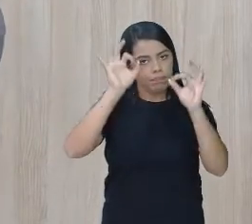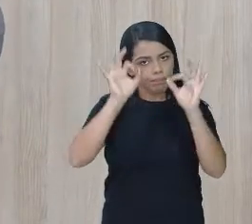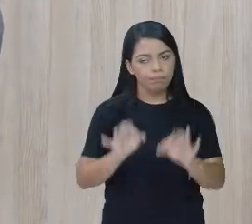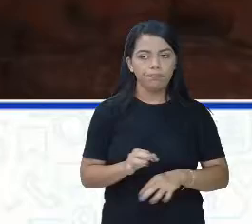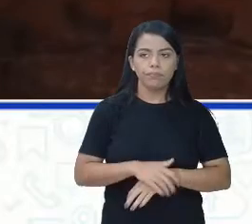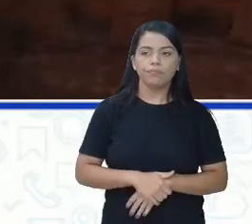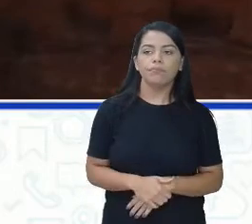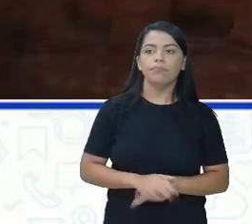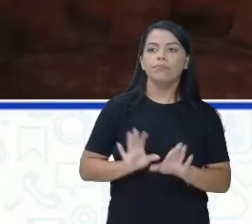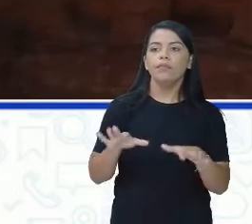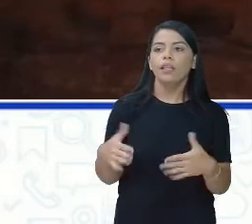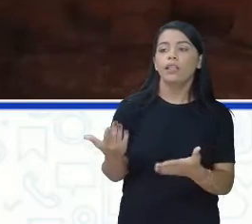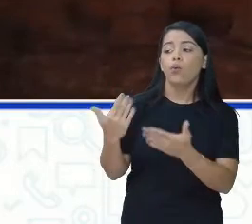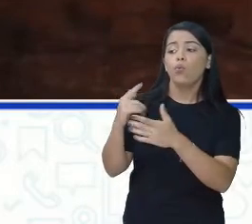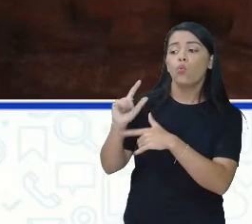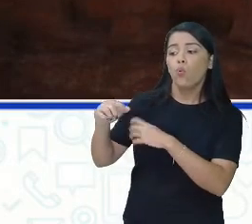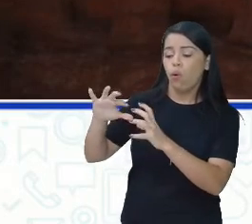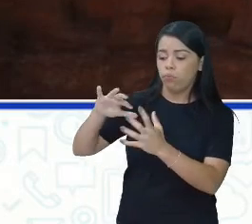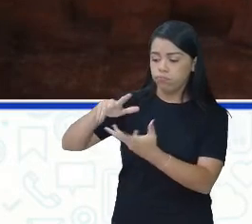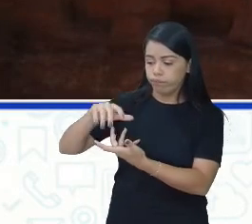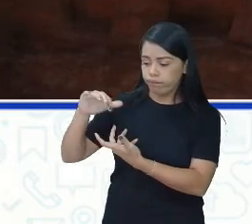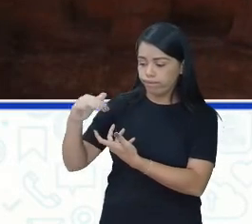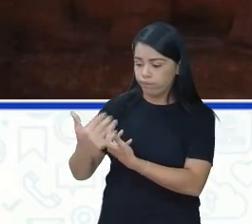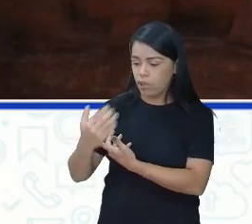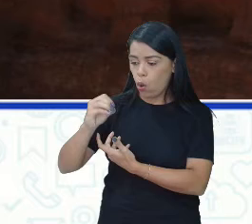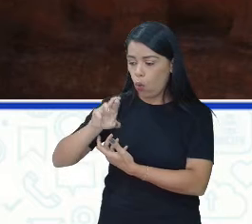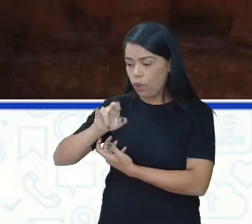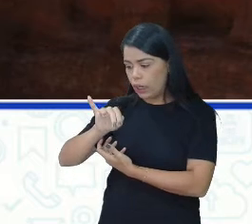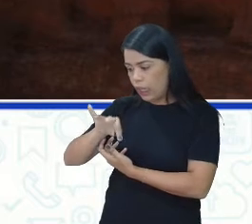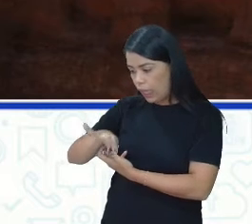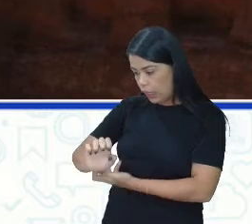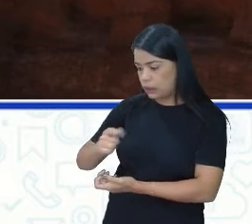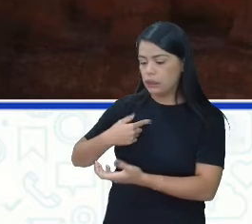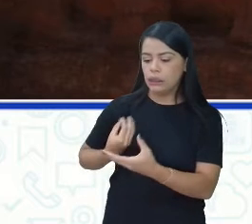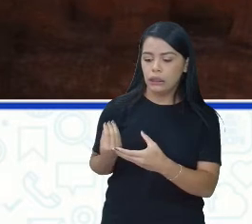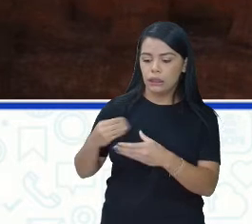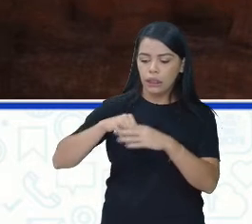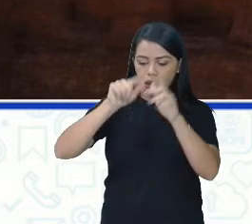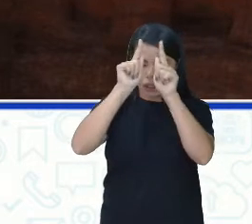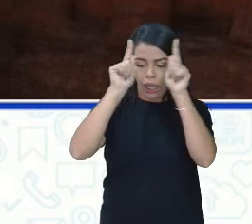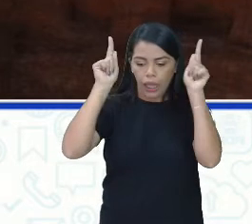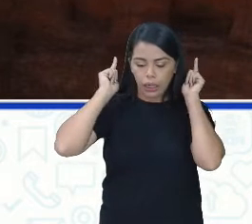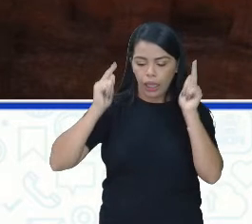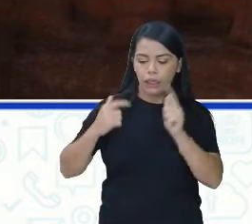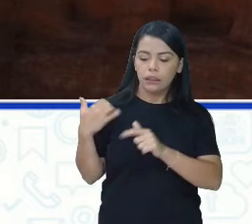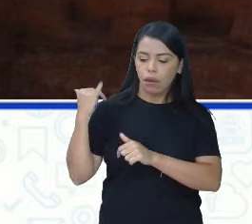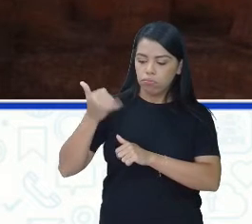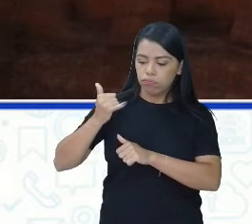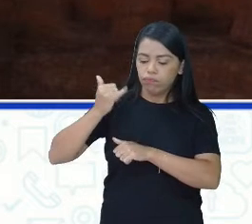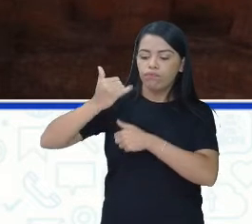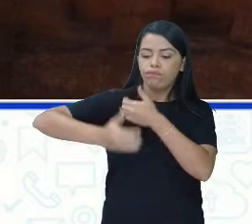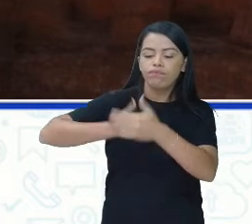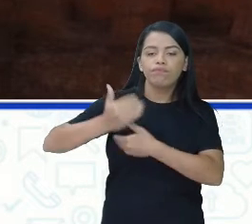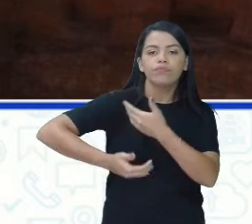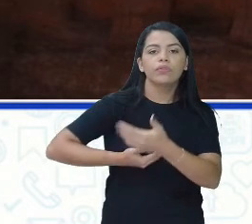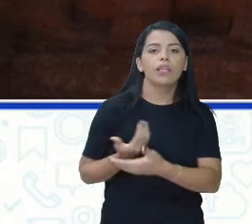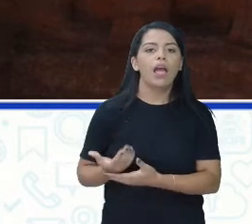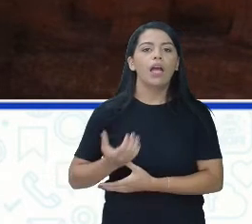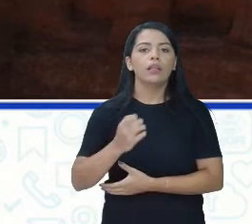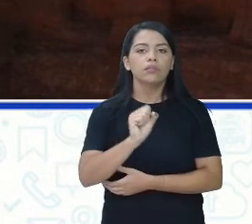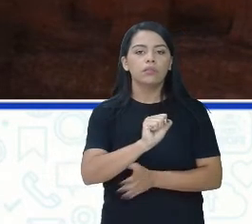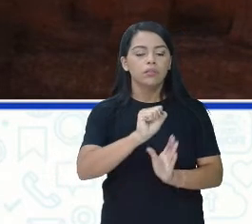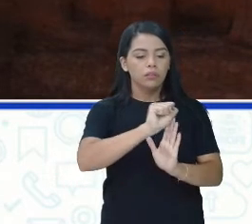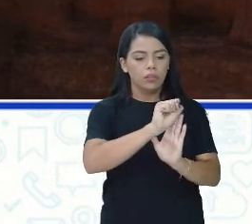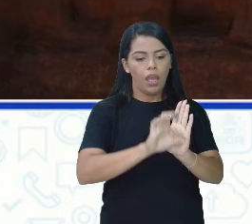Do Oriente, as fábulas foram difundidas na Grécia, no século VI a.C., olha, bem antigo, por um